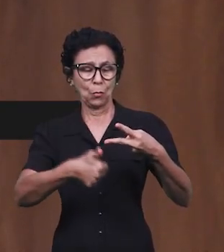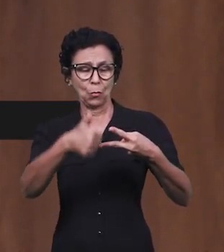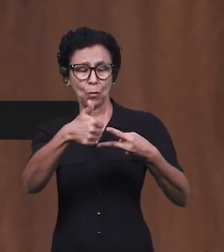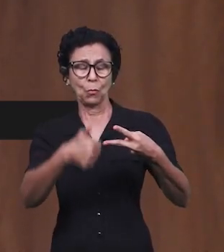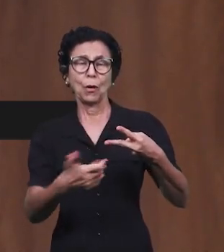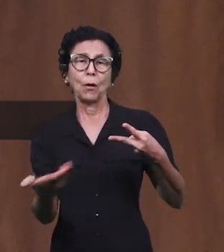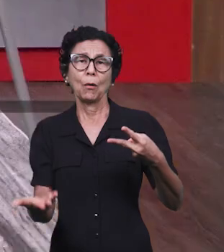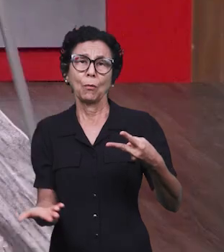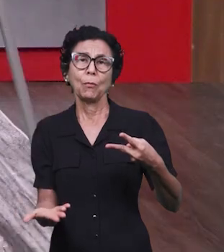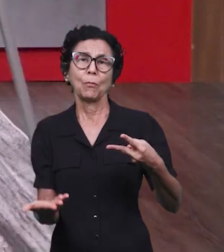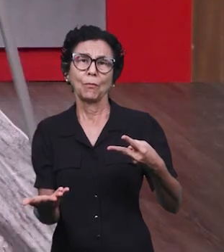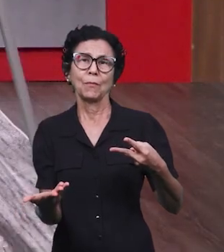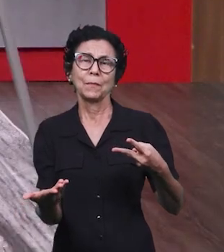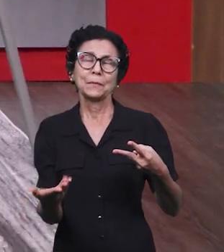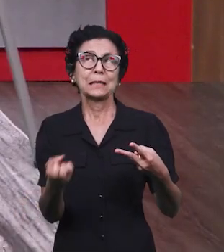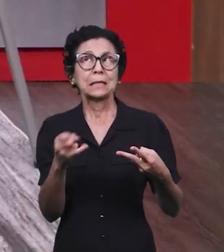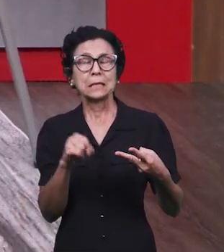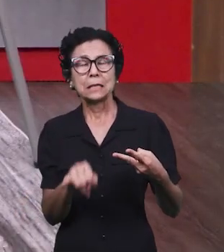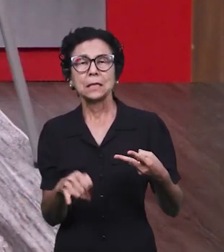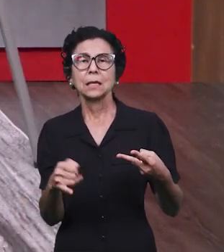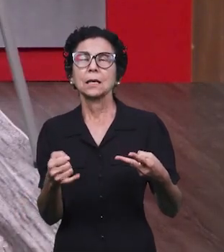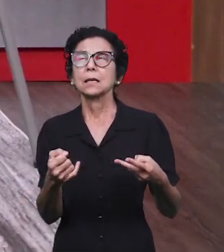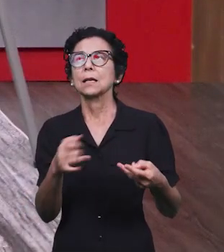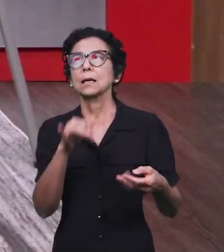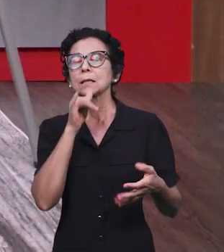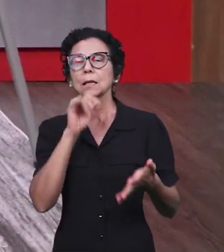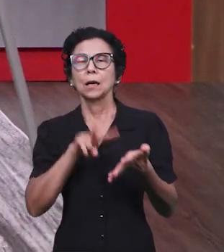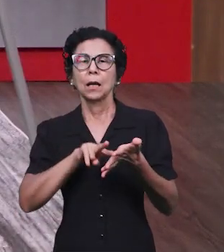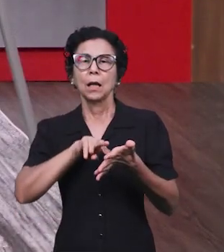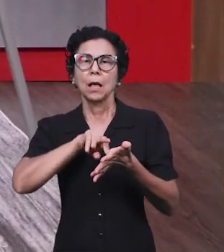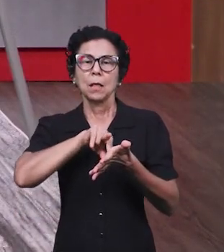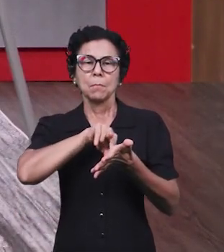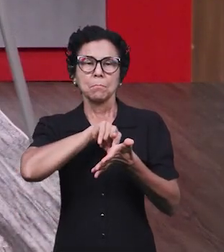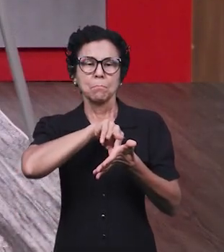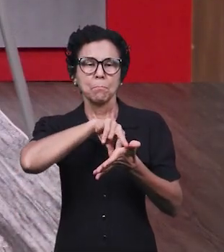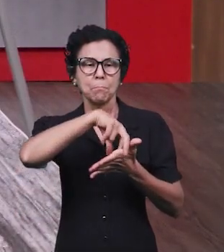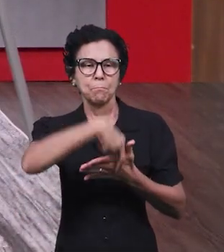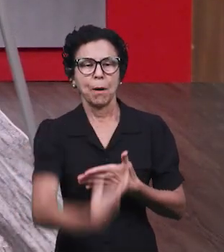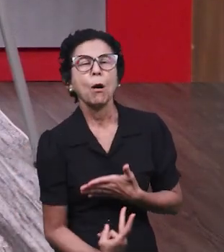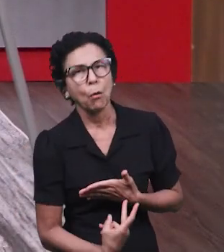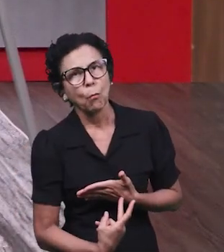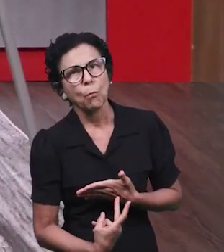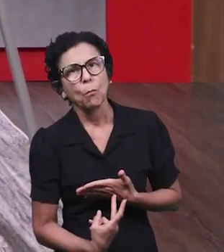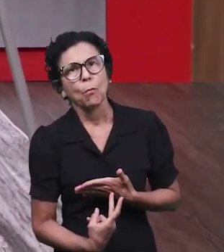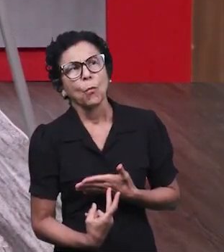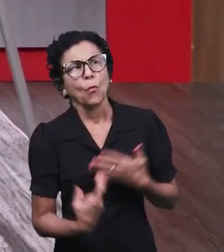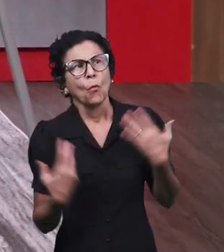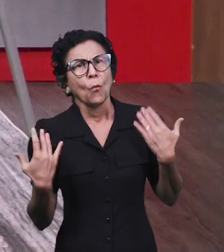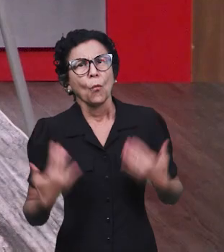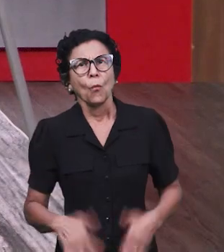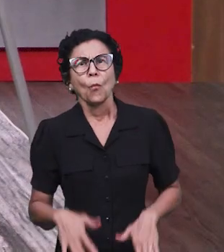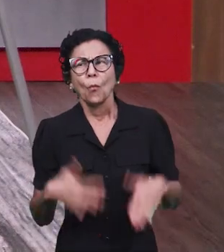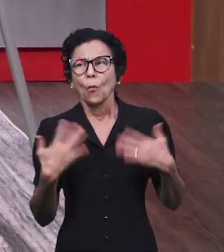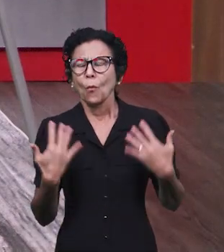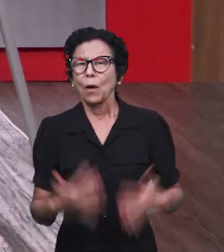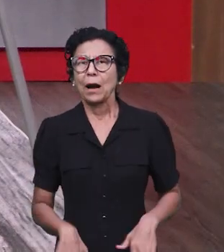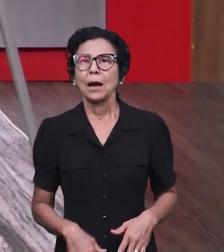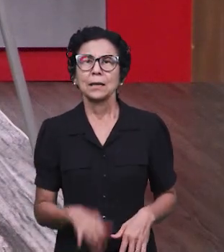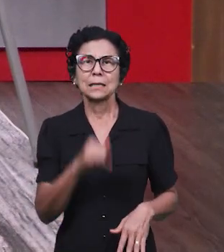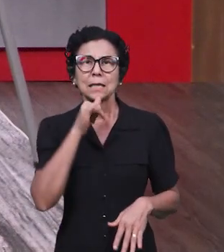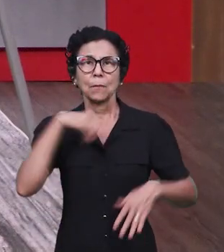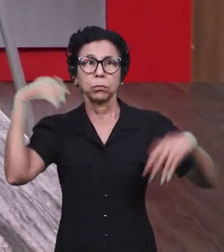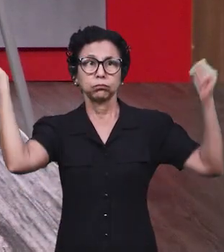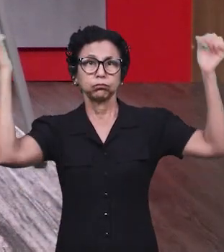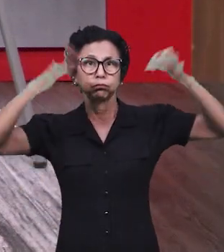precisar de algum atendimento que não foi uma queda, né? Ou então um risco, né? Como nós vivemos aí esse problema de chuvas, aí